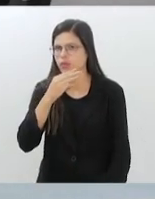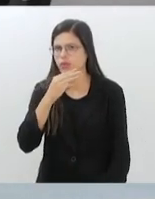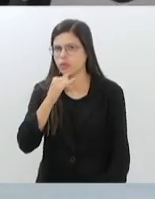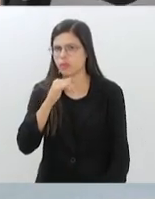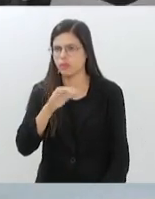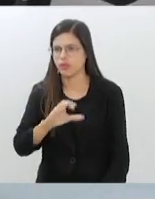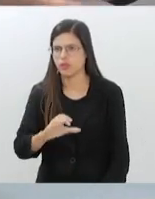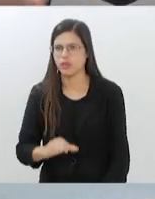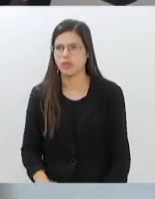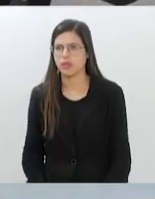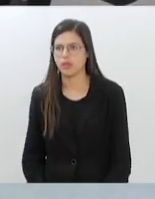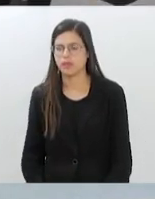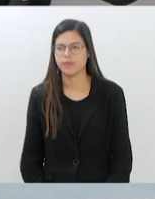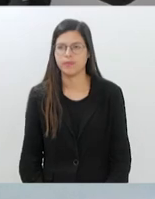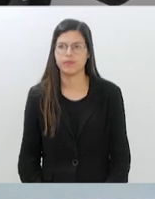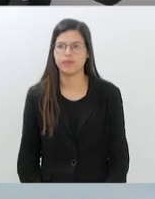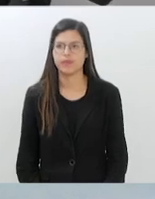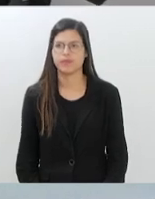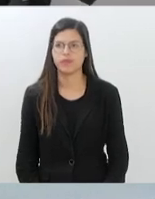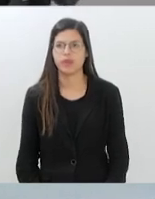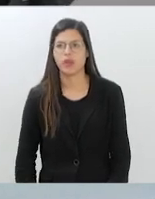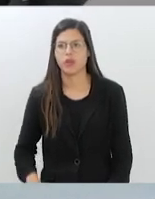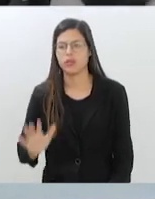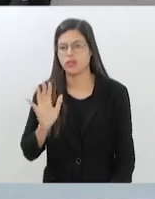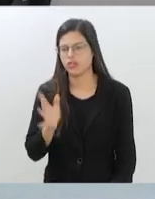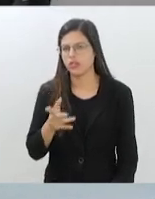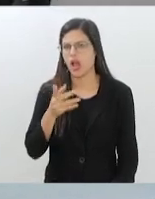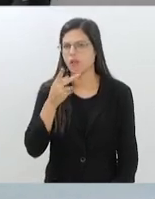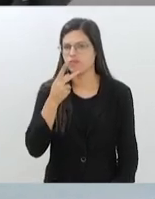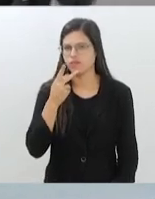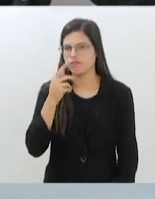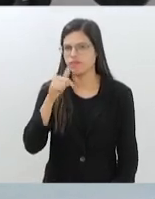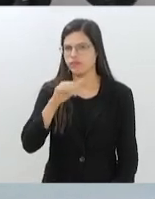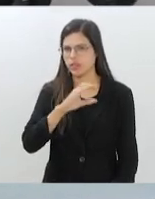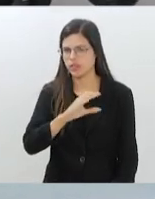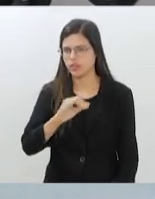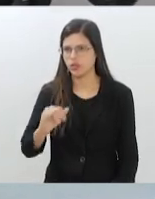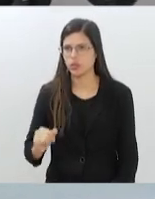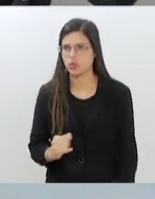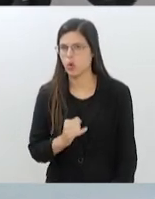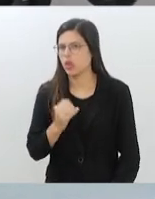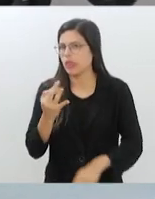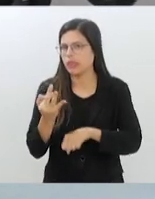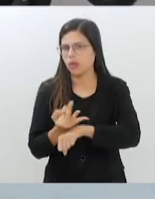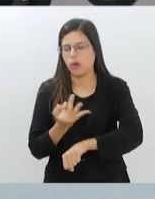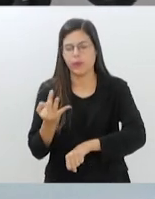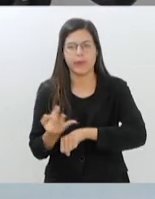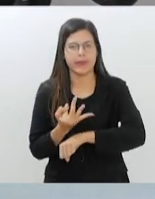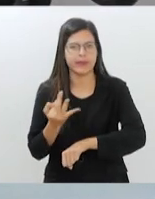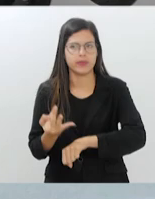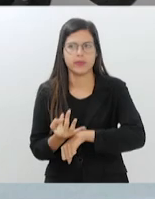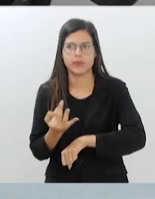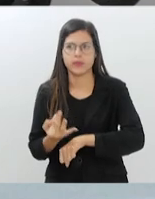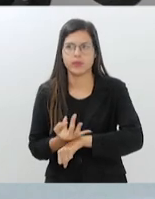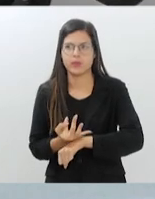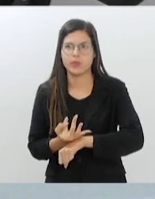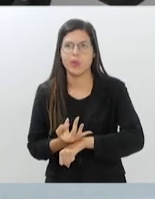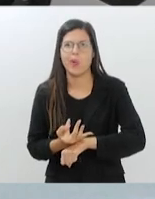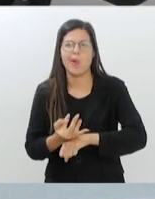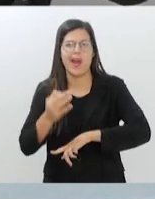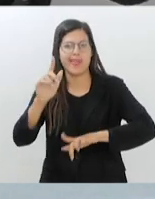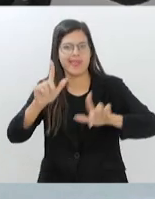eu já me pronunciei aqui na ccj eu não aguento mais ligar a